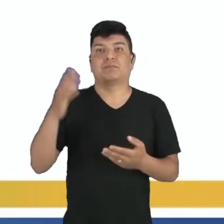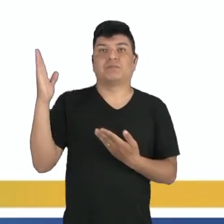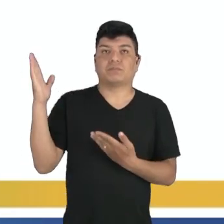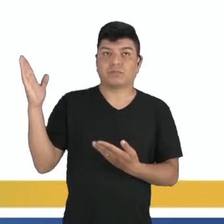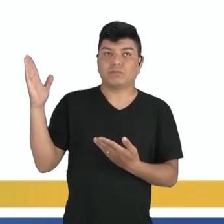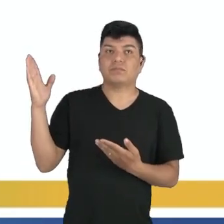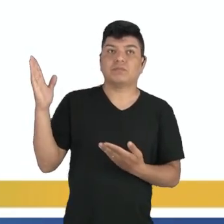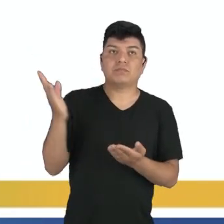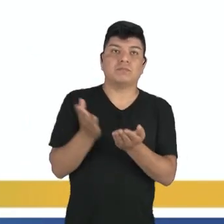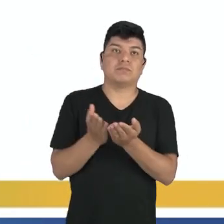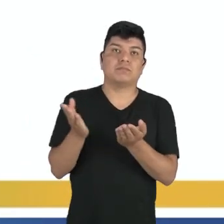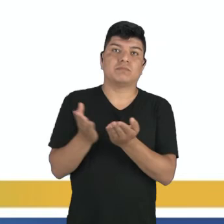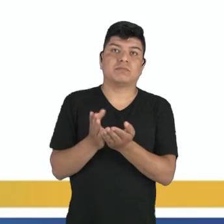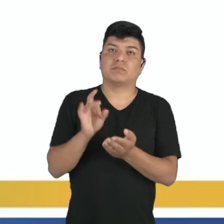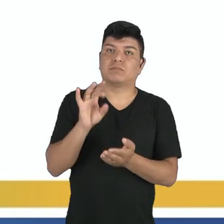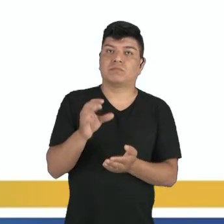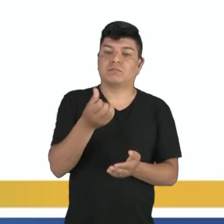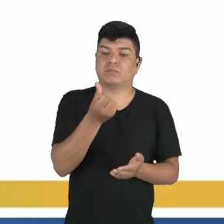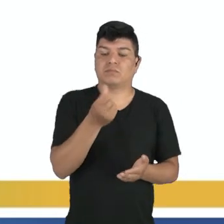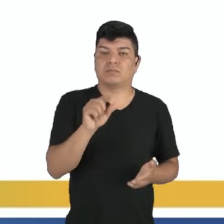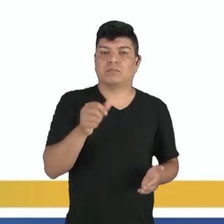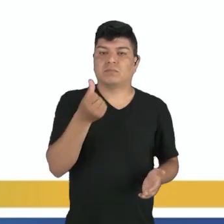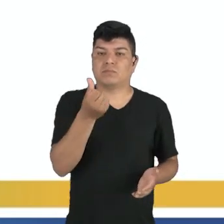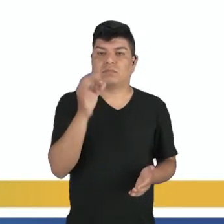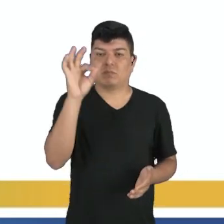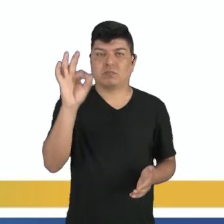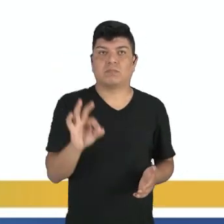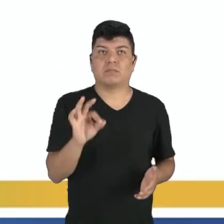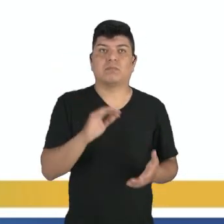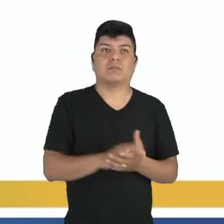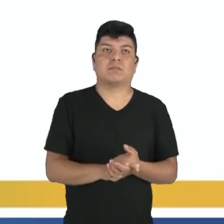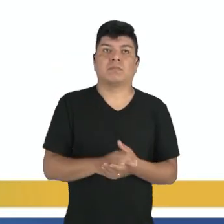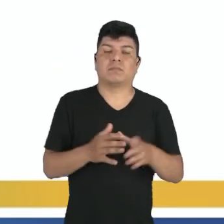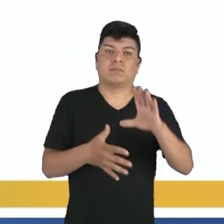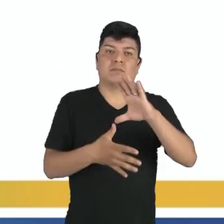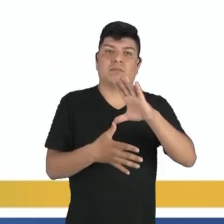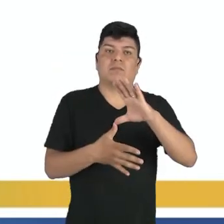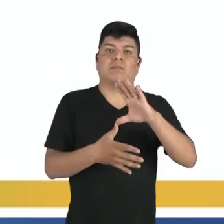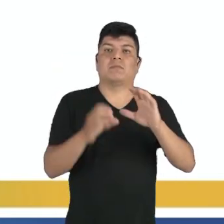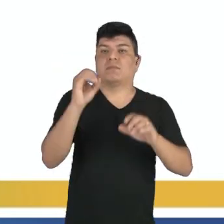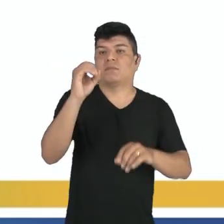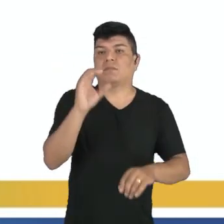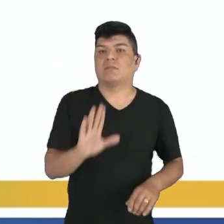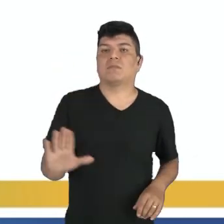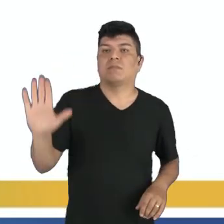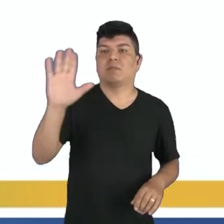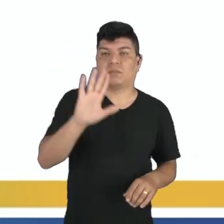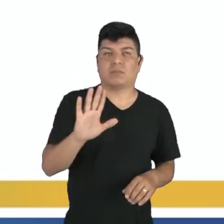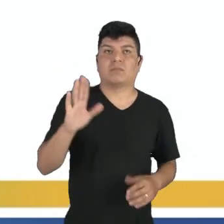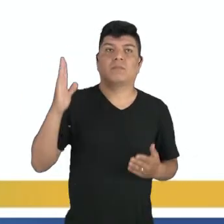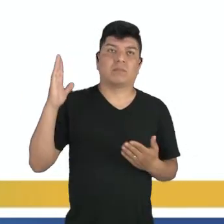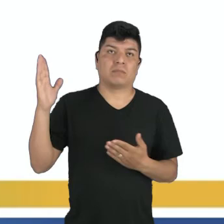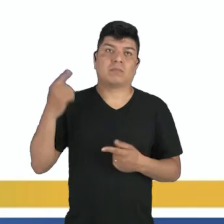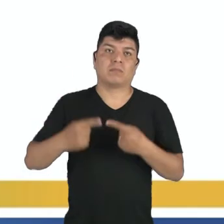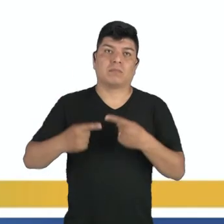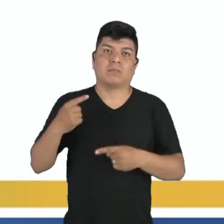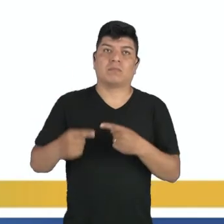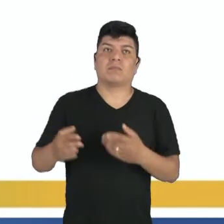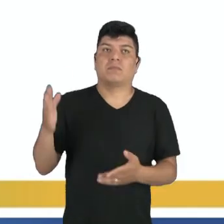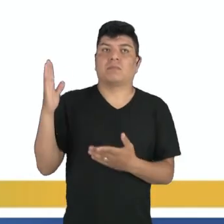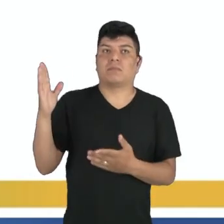é o cristianismo apenas 6,6 por cento e aí o mapa da Oceania a parte política dela